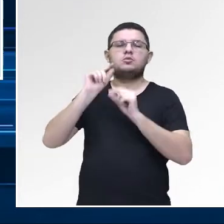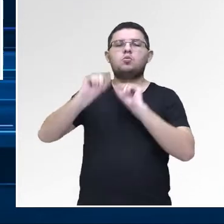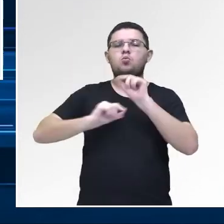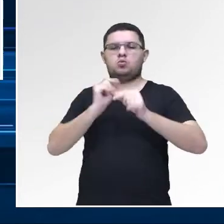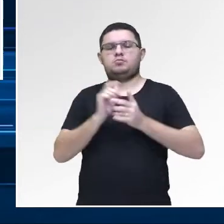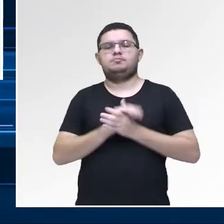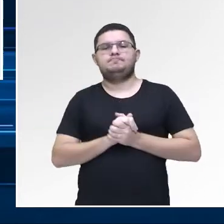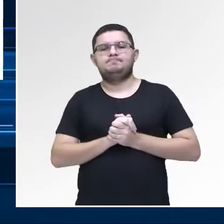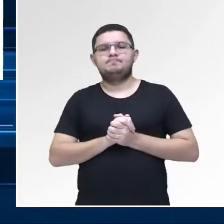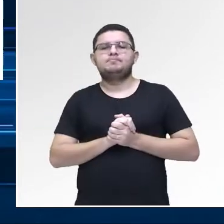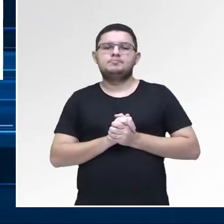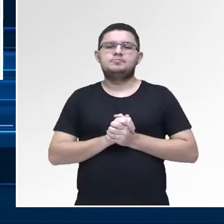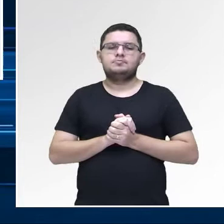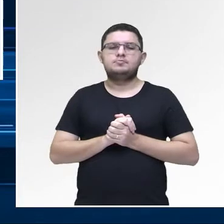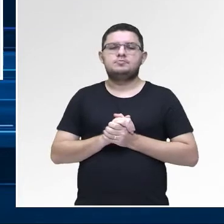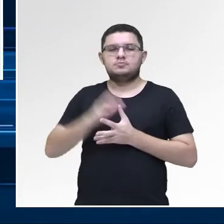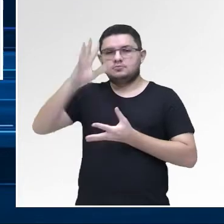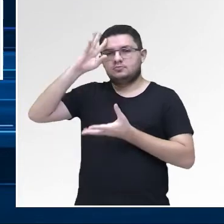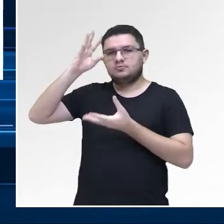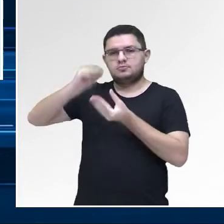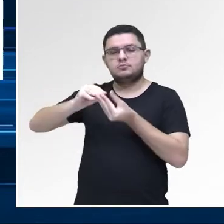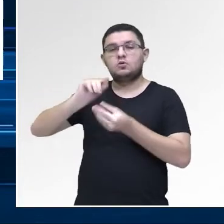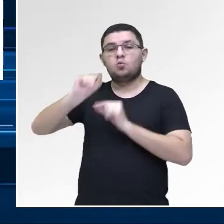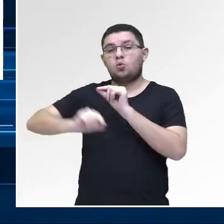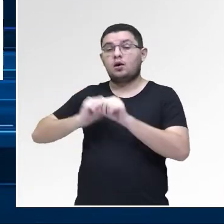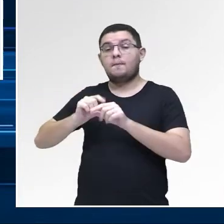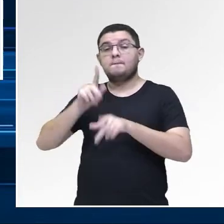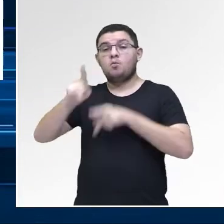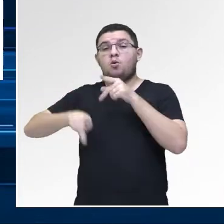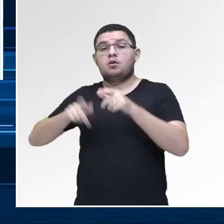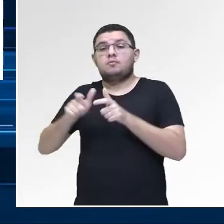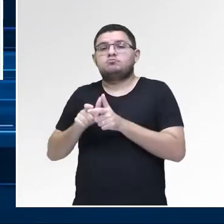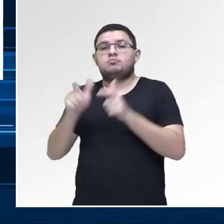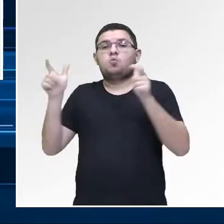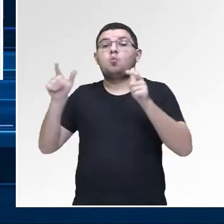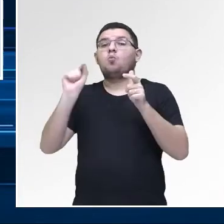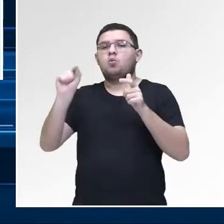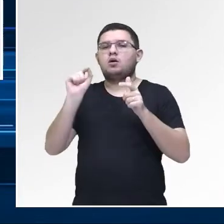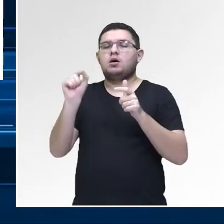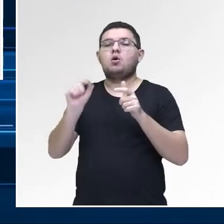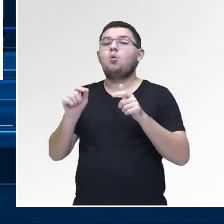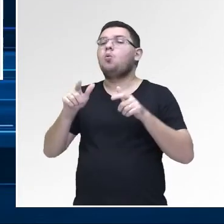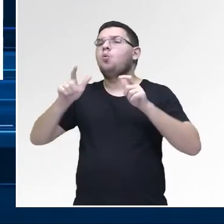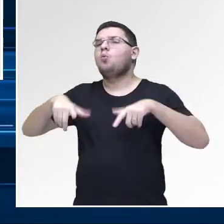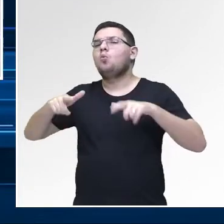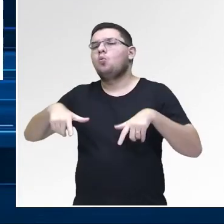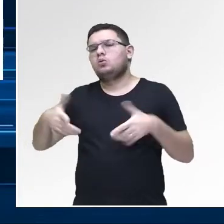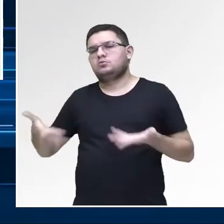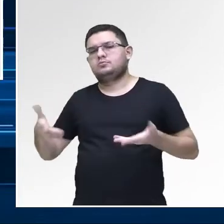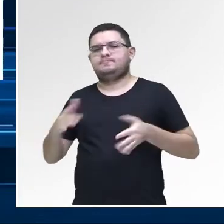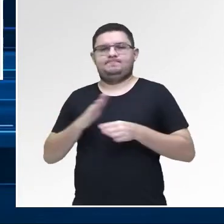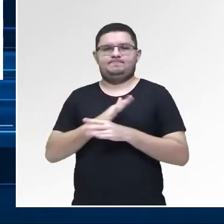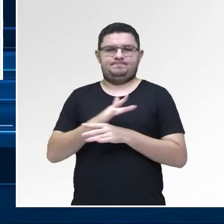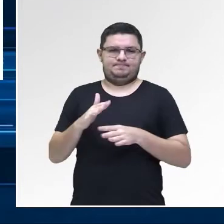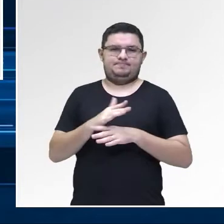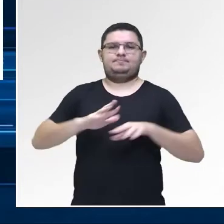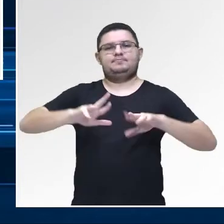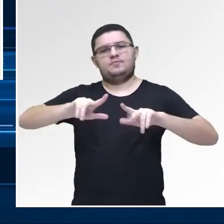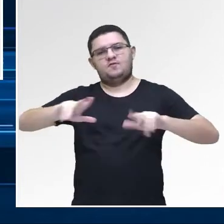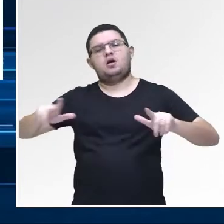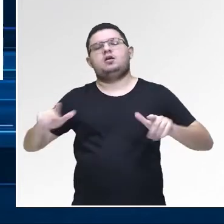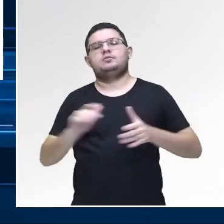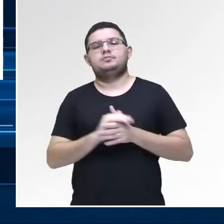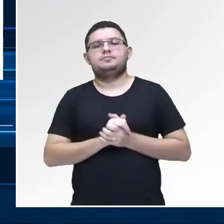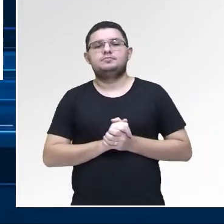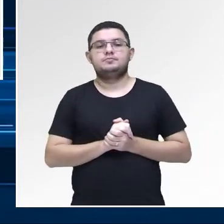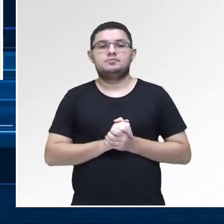que a maior parte da população hoje se concentra, né, nas grandes cidades, E